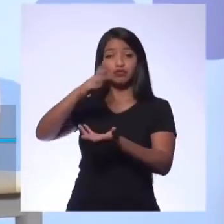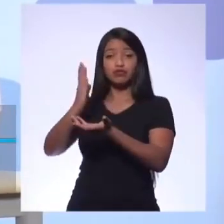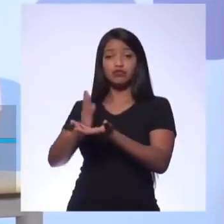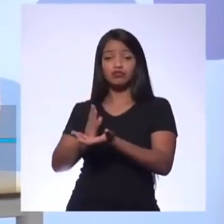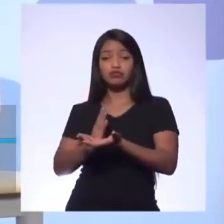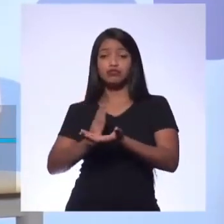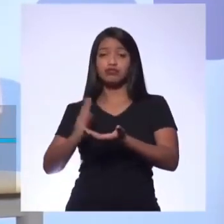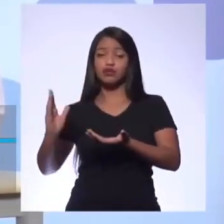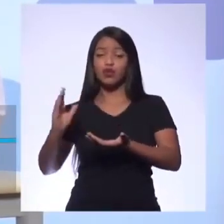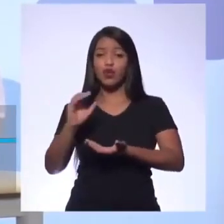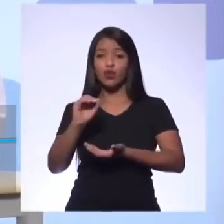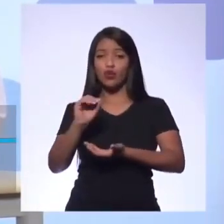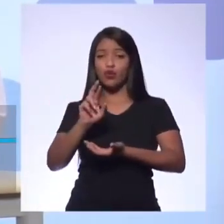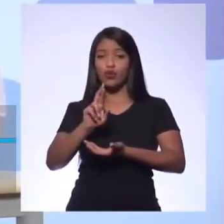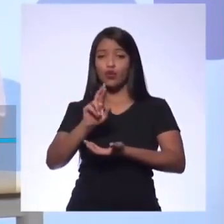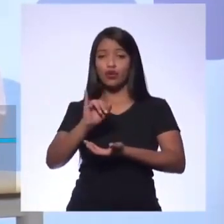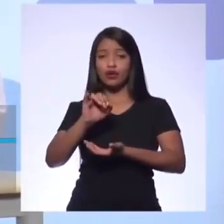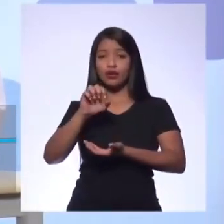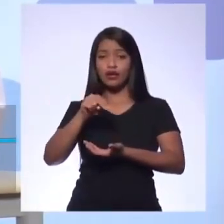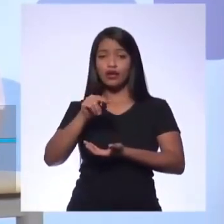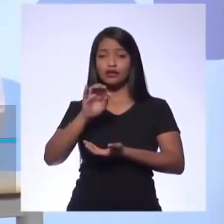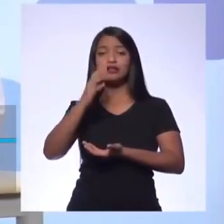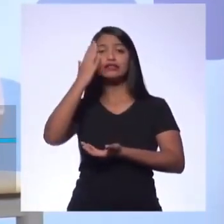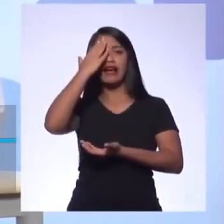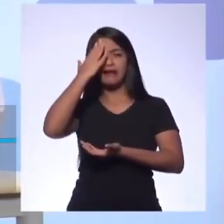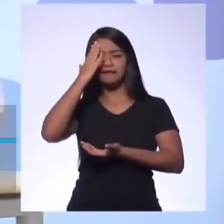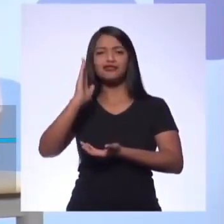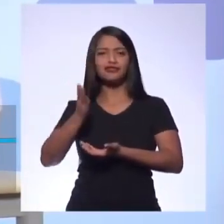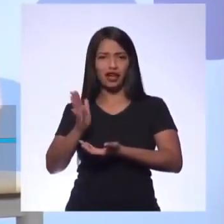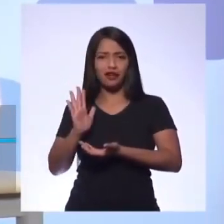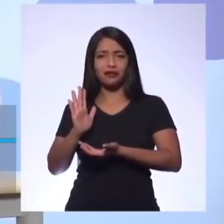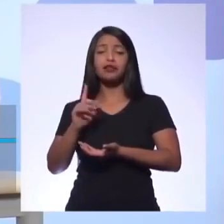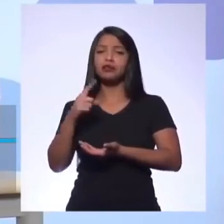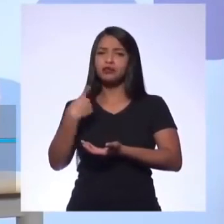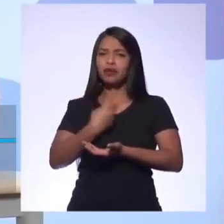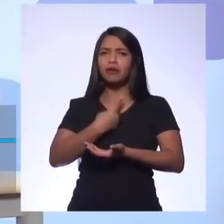lógico, sempre também sentimos esse gosto, mas até então acho que não se tinha tido